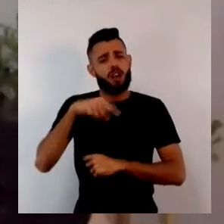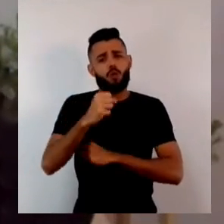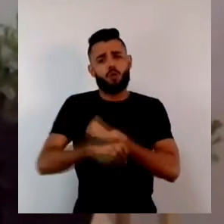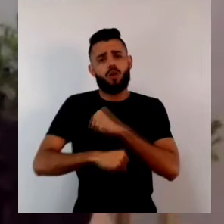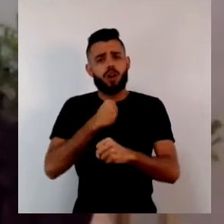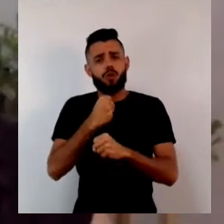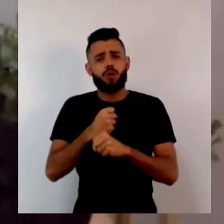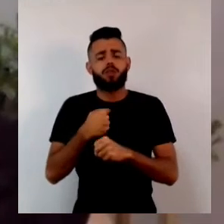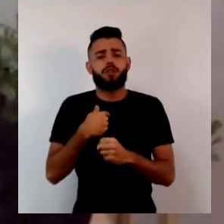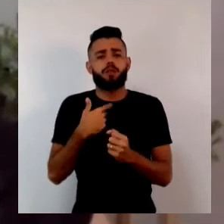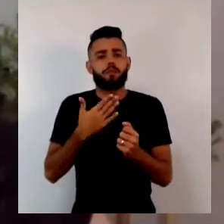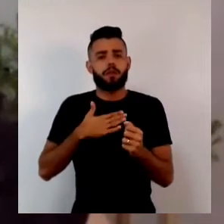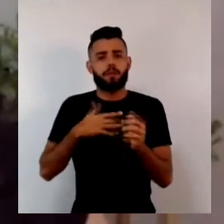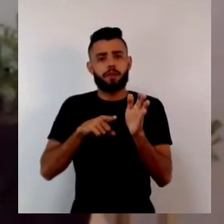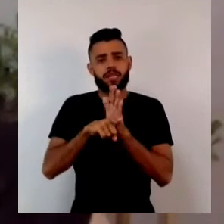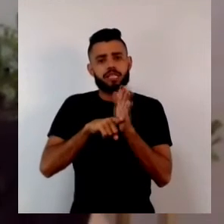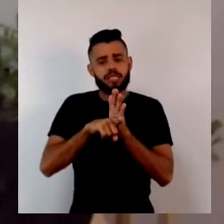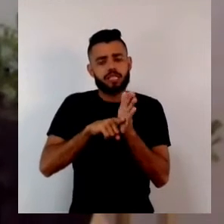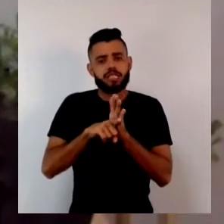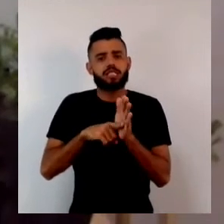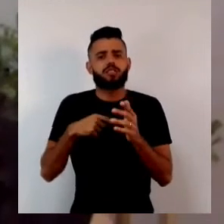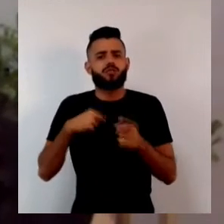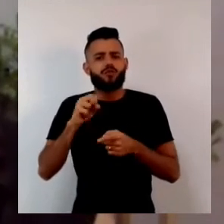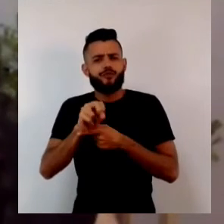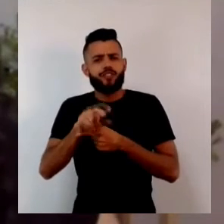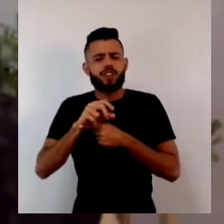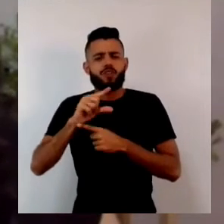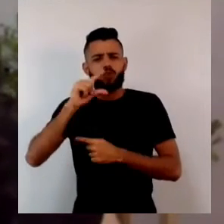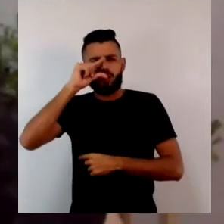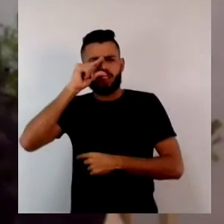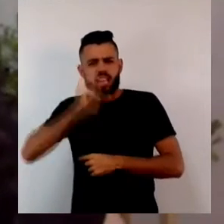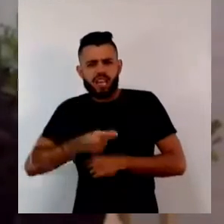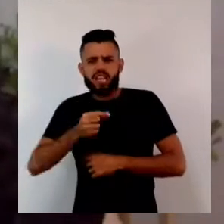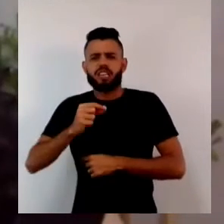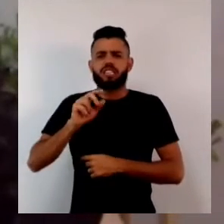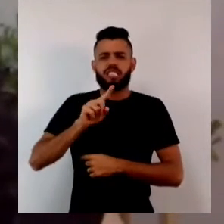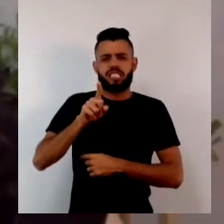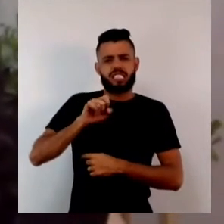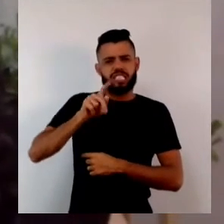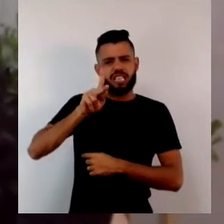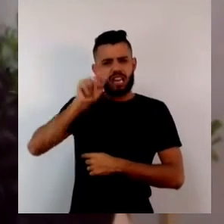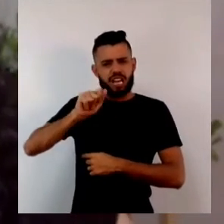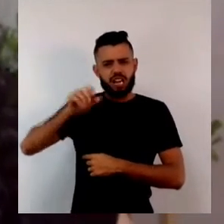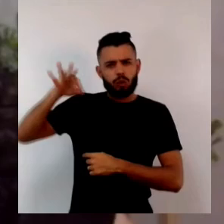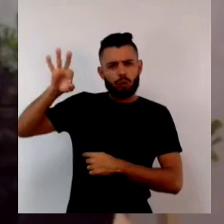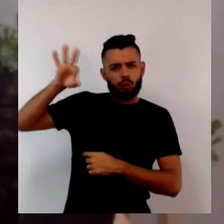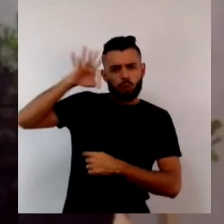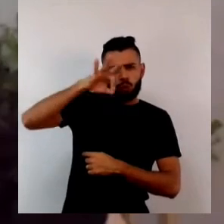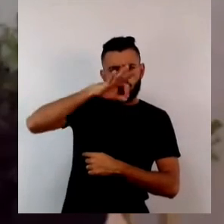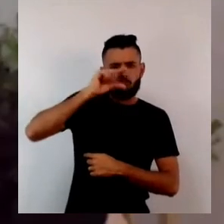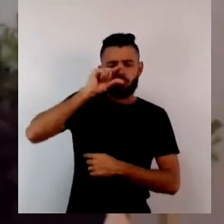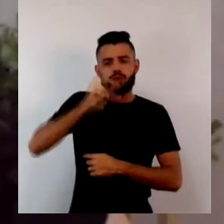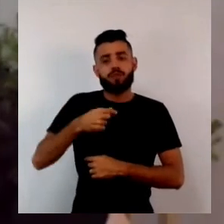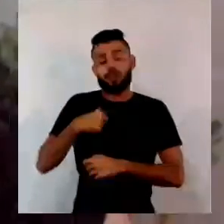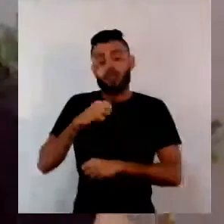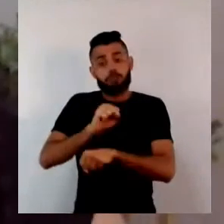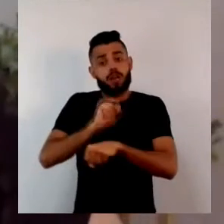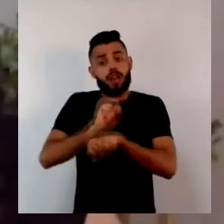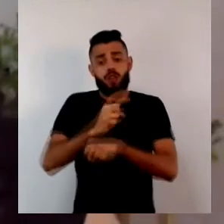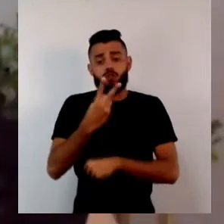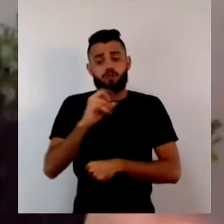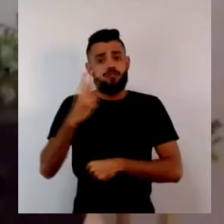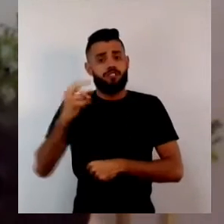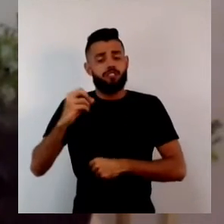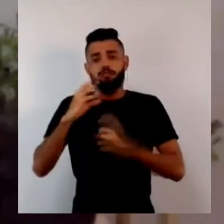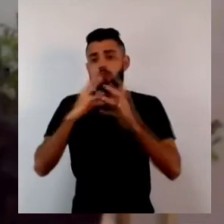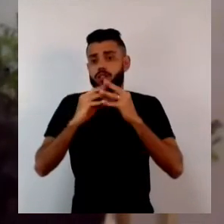com arboviroses, então dengue, chikungunya, zika, e esperado esse ano passar para depois retomar. Mas por que